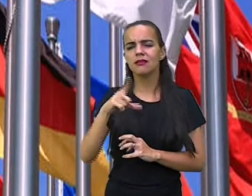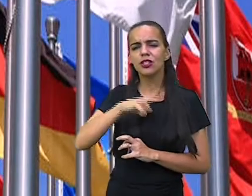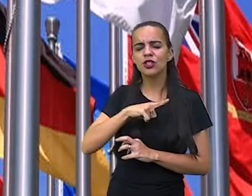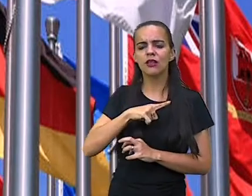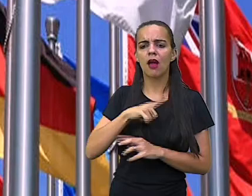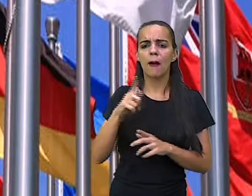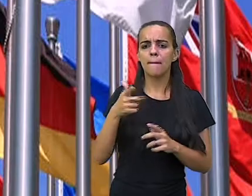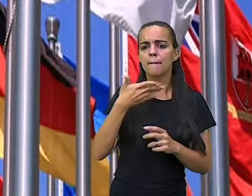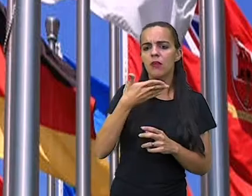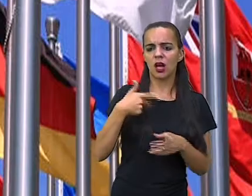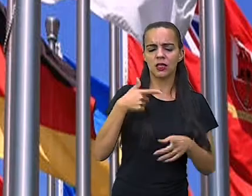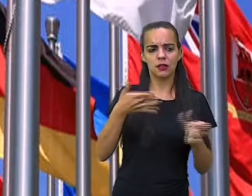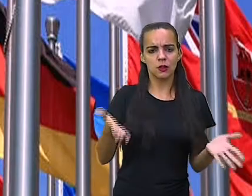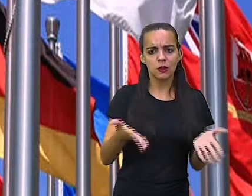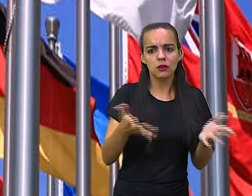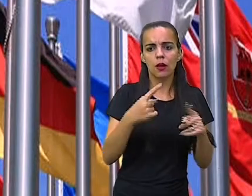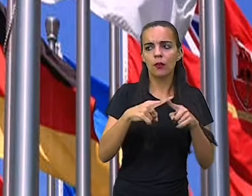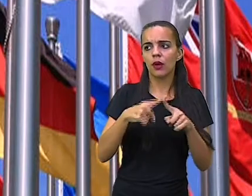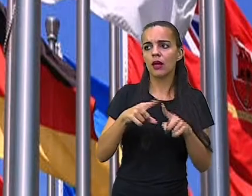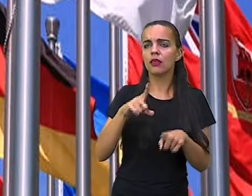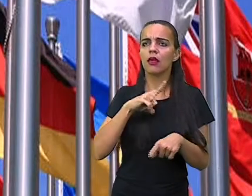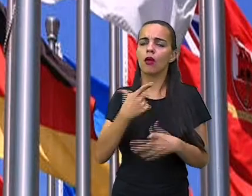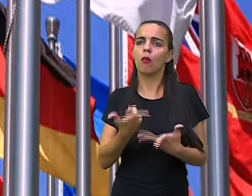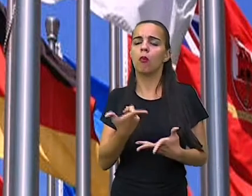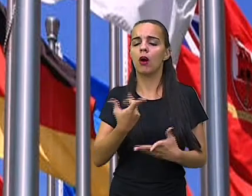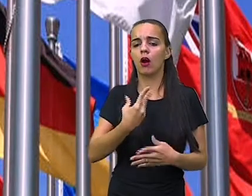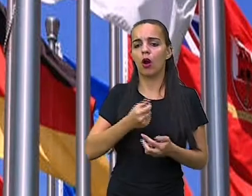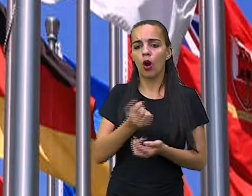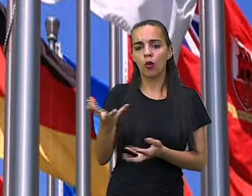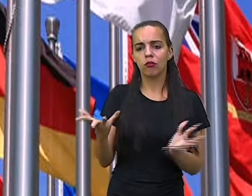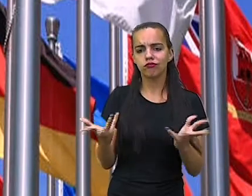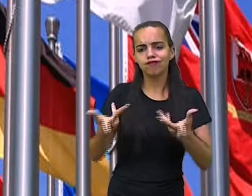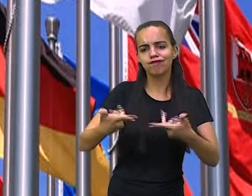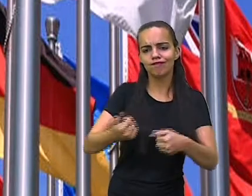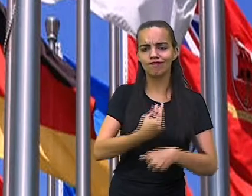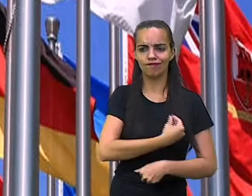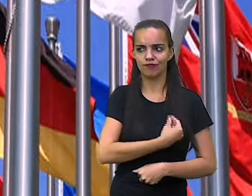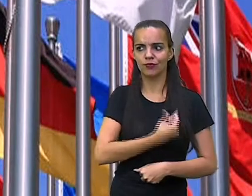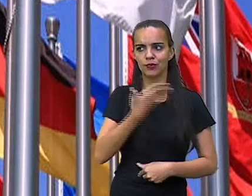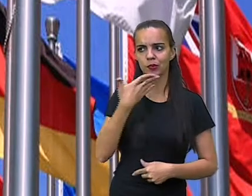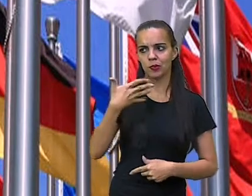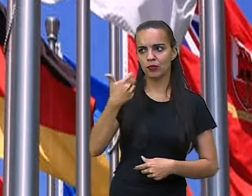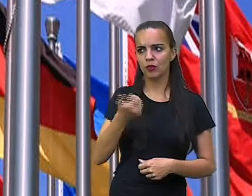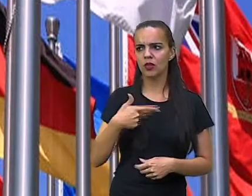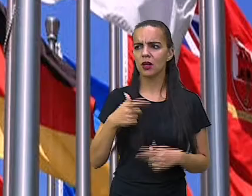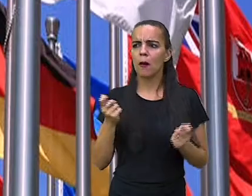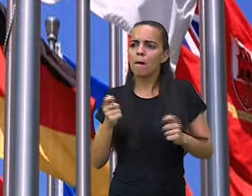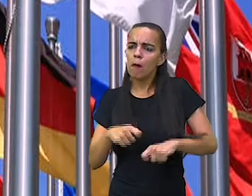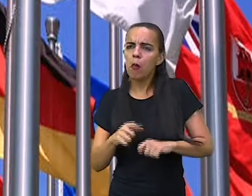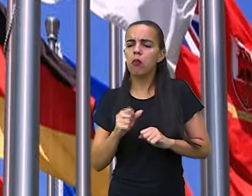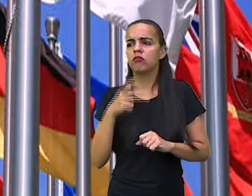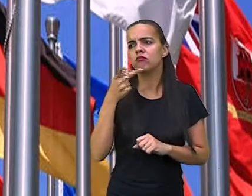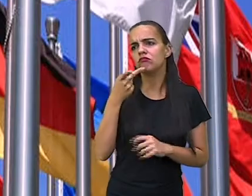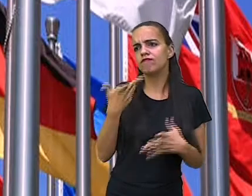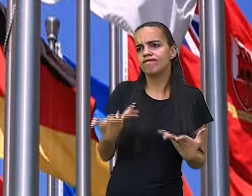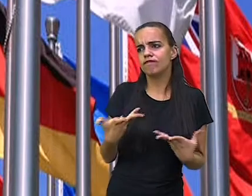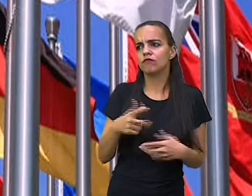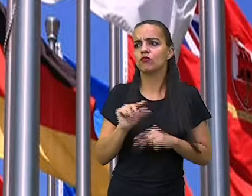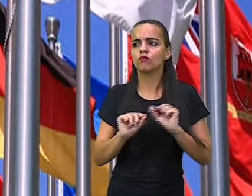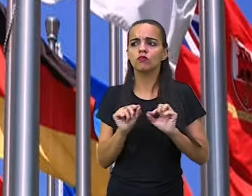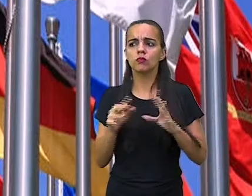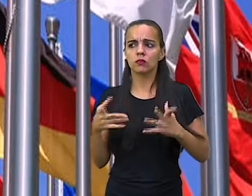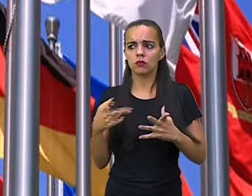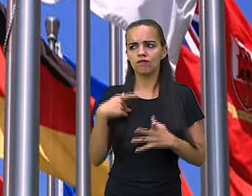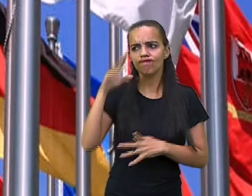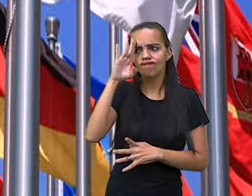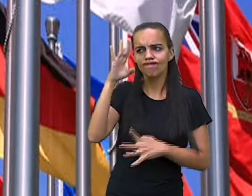vida, instituindo o racismo para com aquelas populações. Pode-se dizer, então, que o